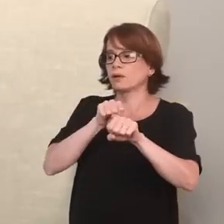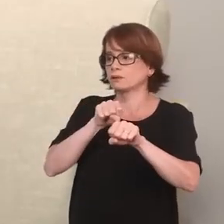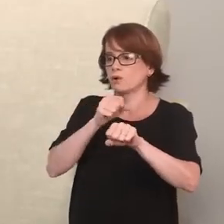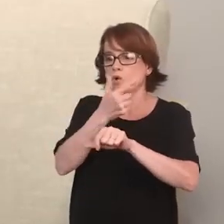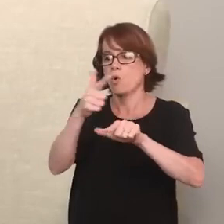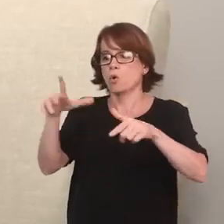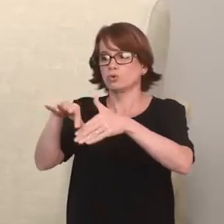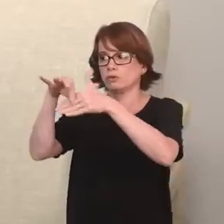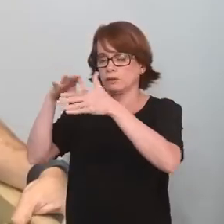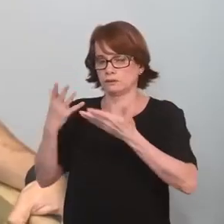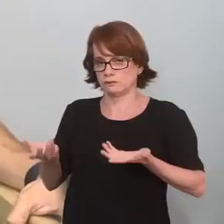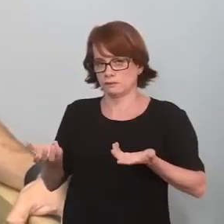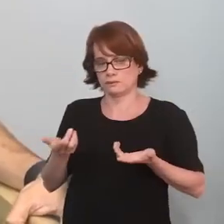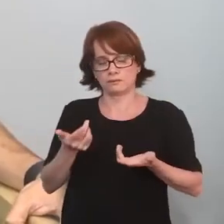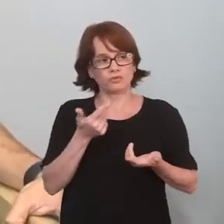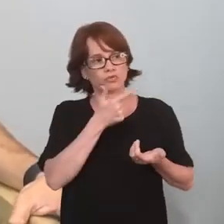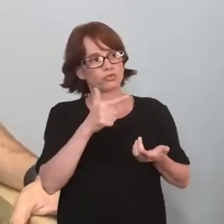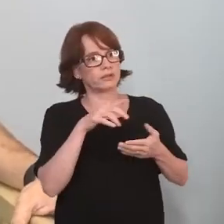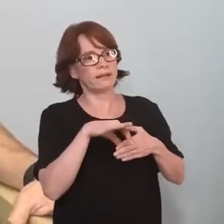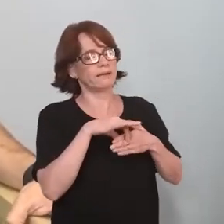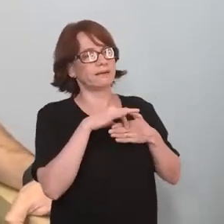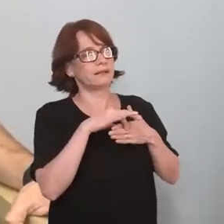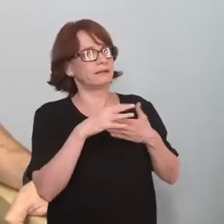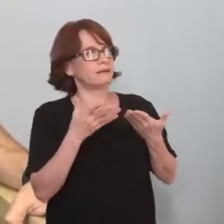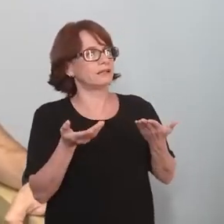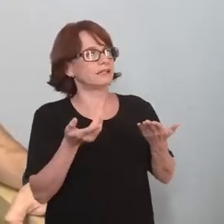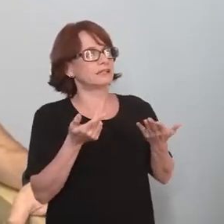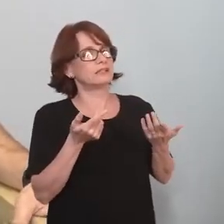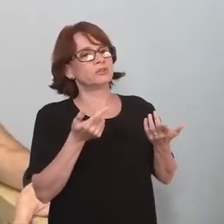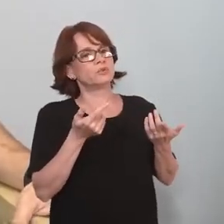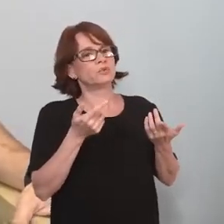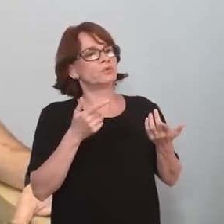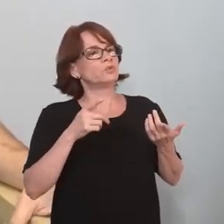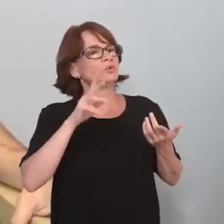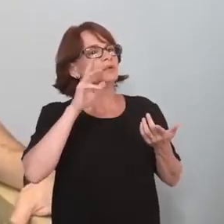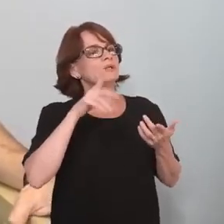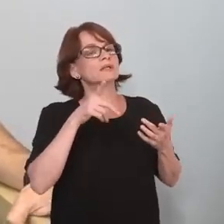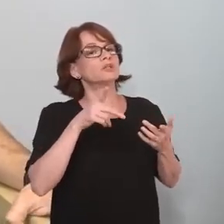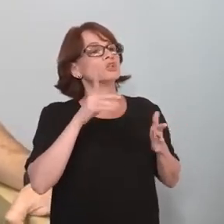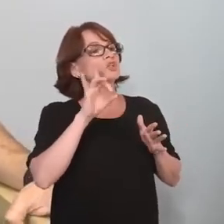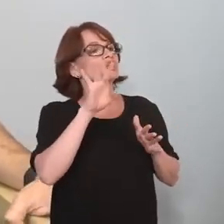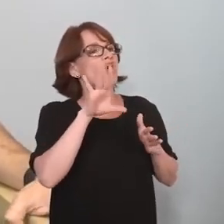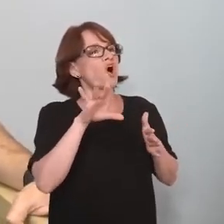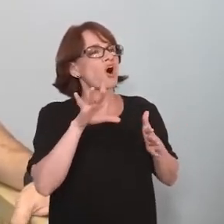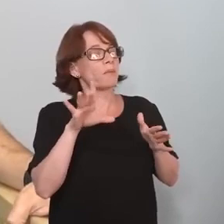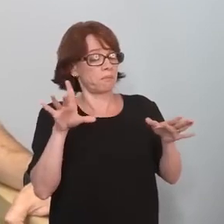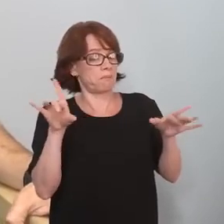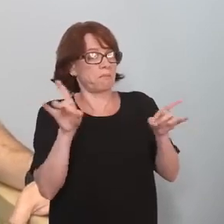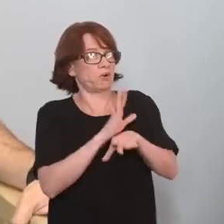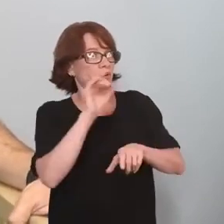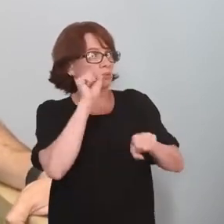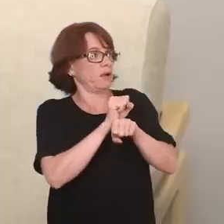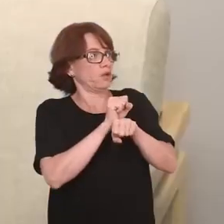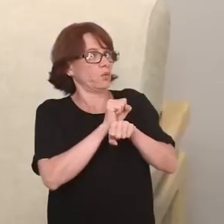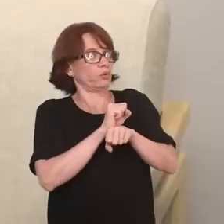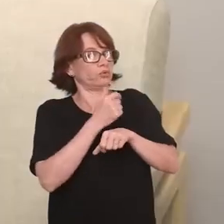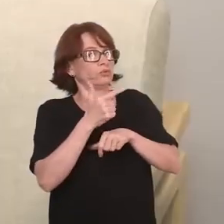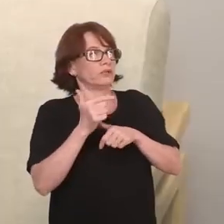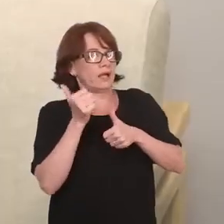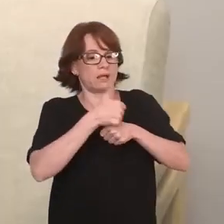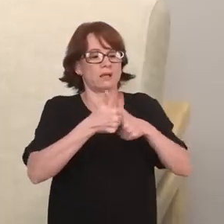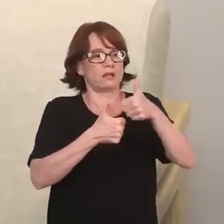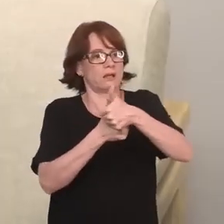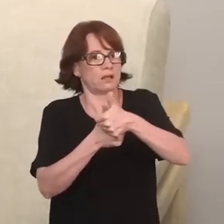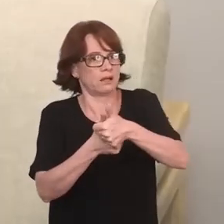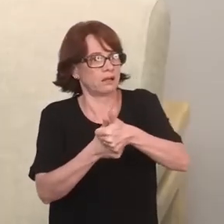é o verdadeiro líder. Não existe líder que não deixe um legado depois dele. Exatamente. Né? Que não tenha sucessores. E